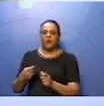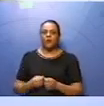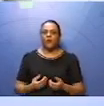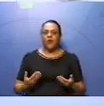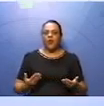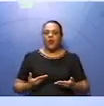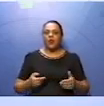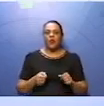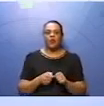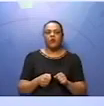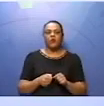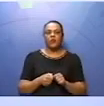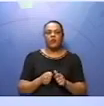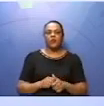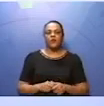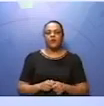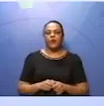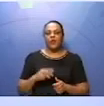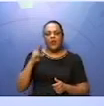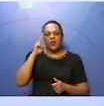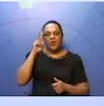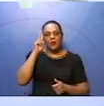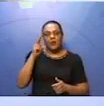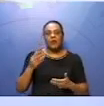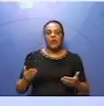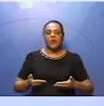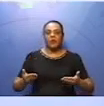a conta. Lembrando que agora é divisão.